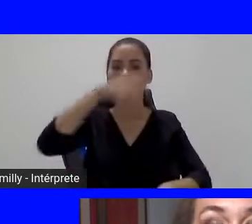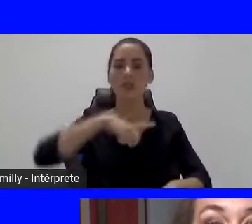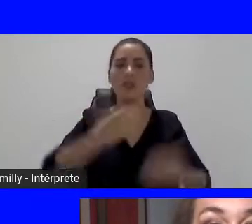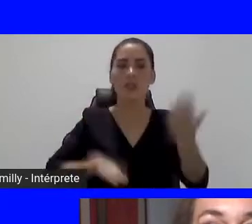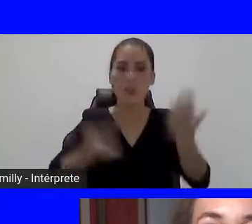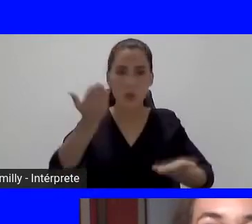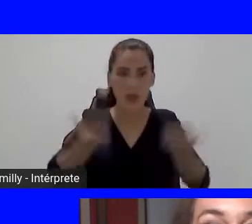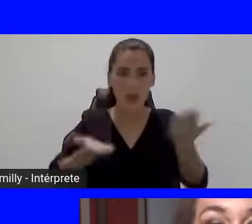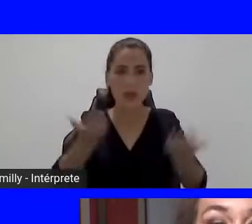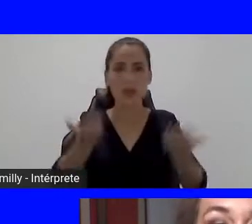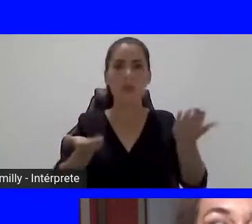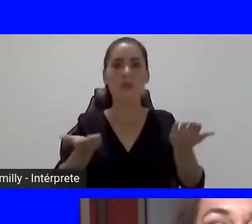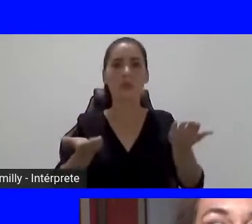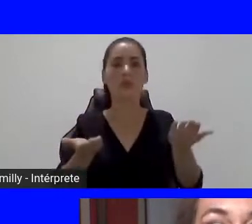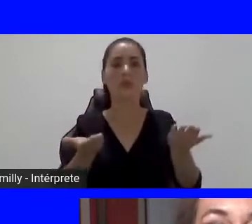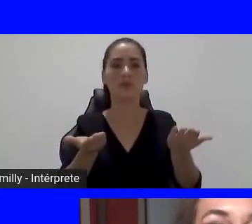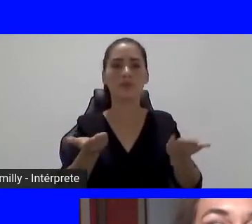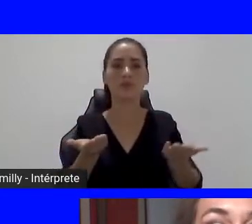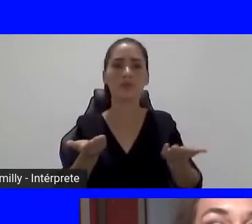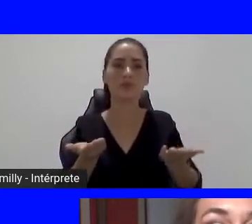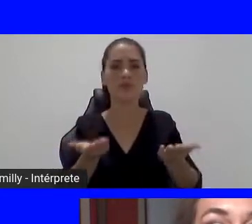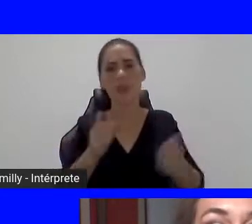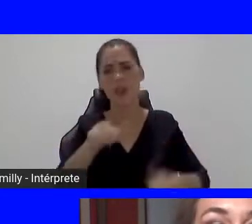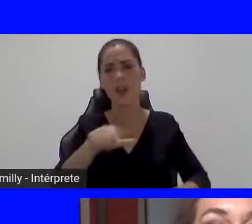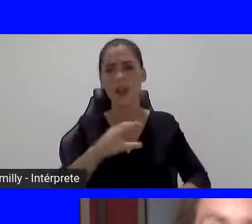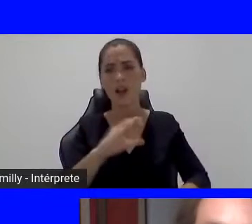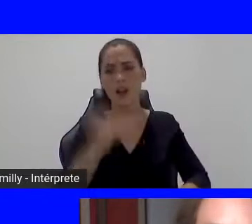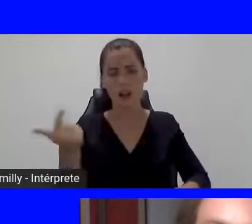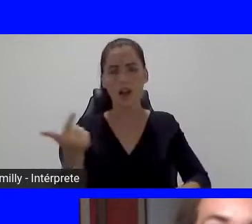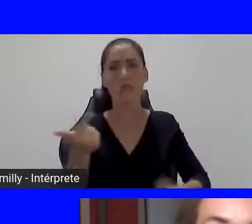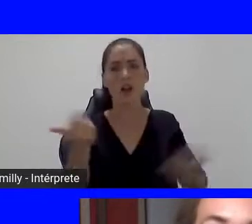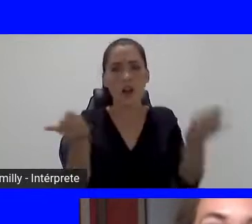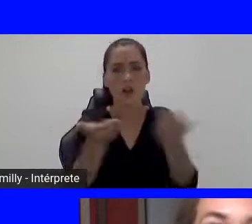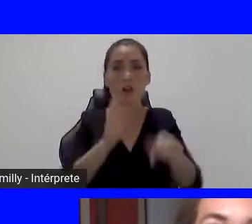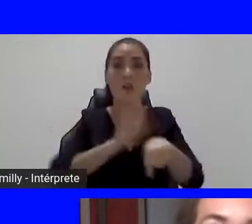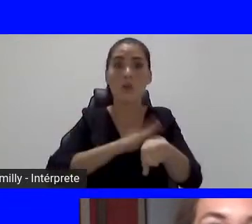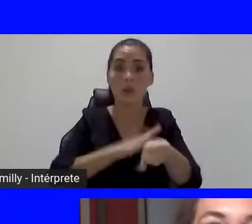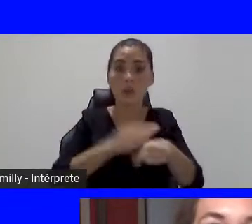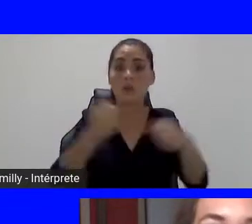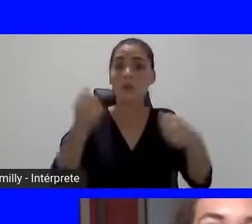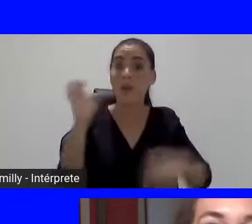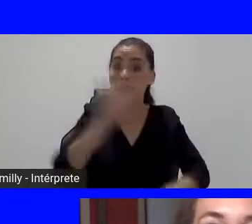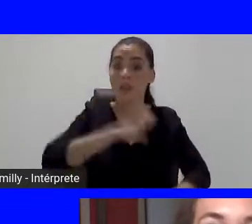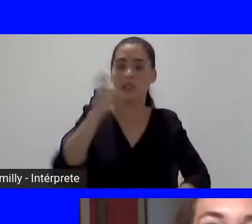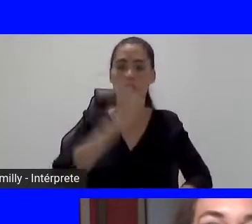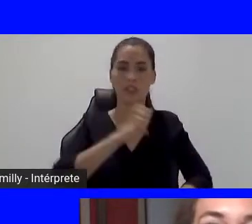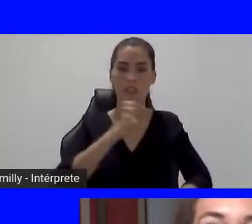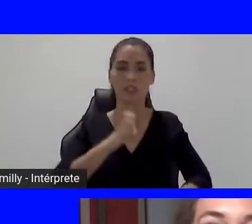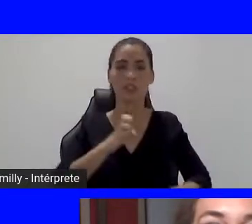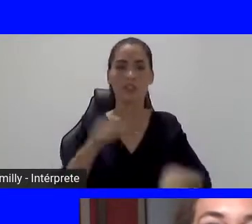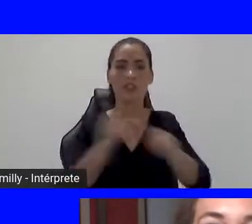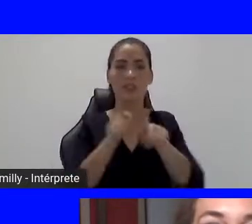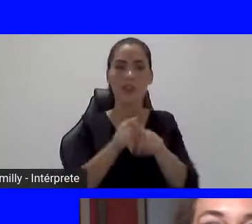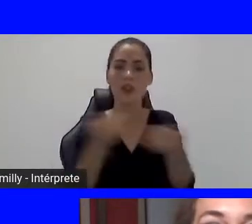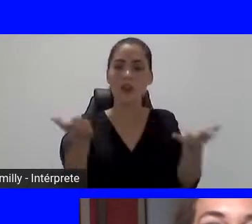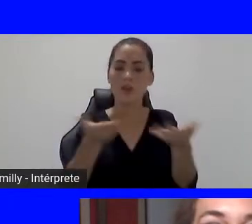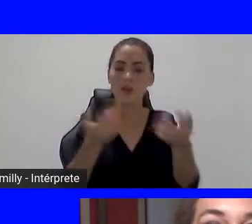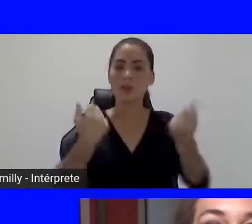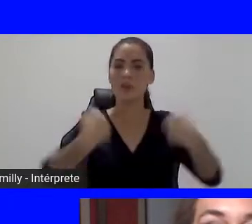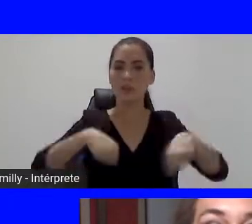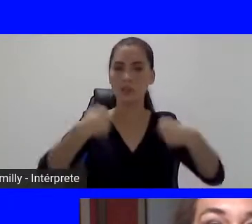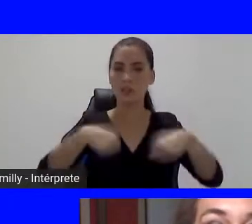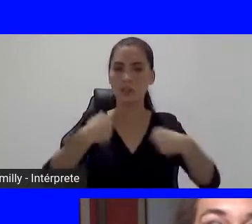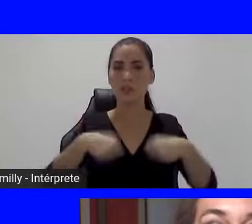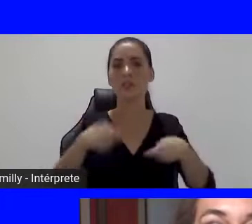possível. É óbvio que nós estamos diante de uma situação emergencial, é óbvio que agora nós temos que falar mesmo